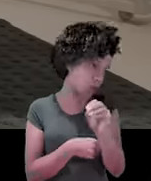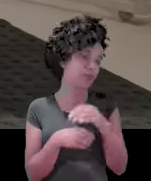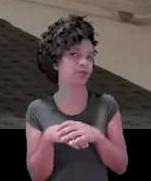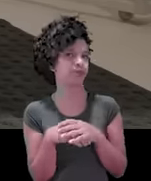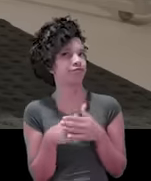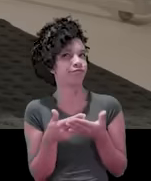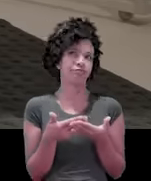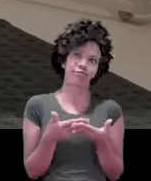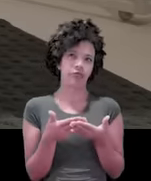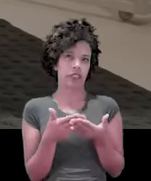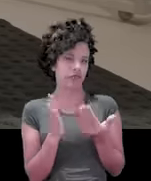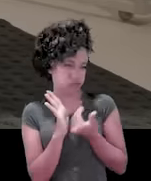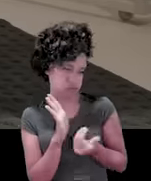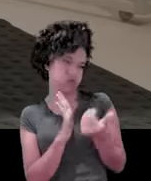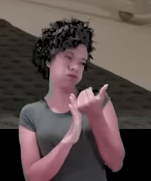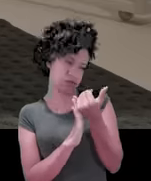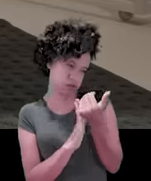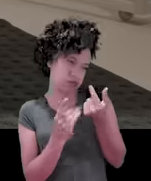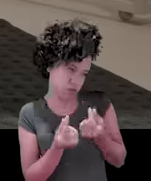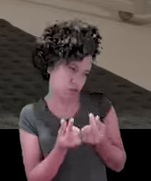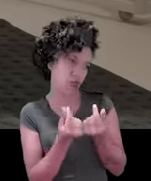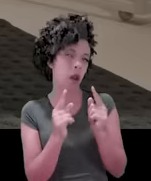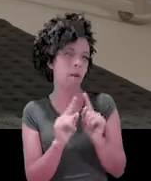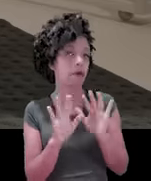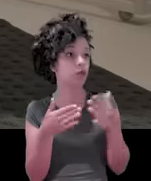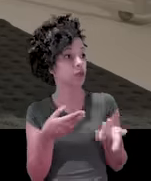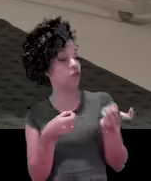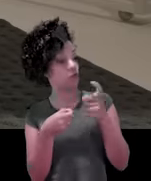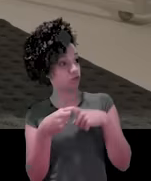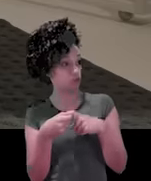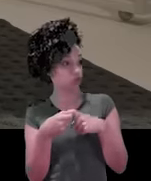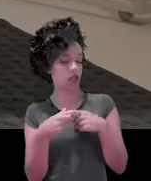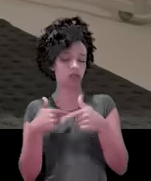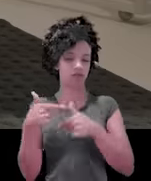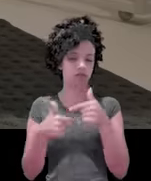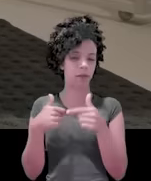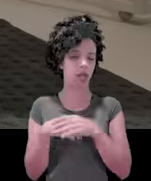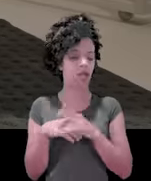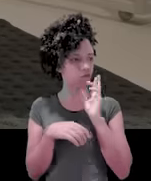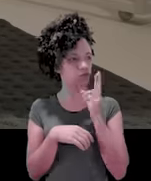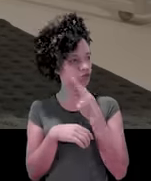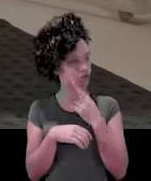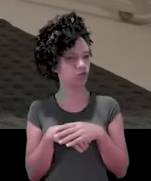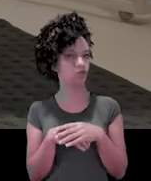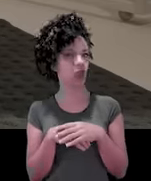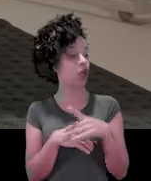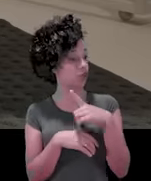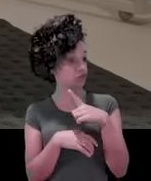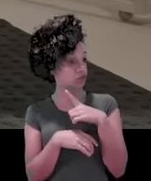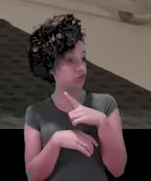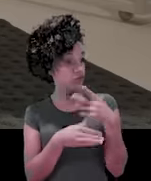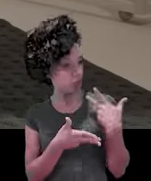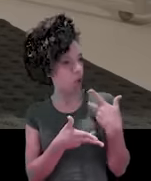muito assim mais alto nível e quando eu voltei ele já estava trabalhando como eu restaurante eu recebi